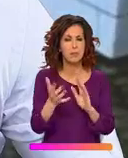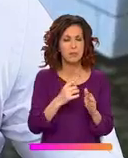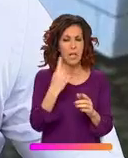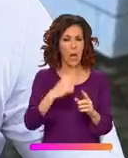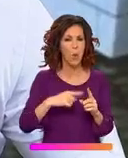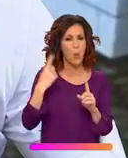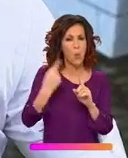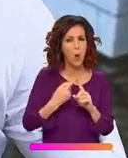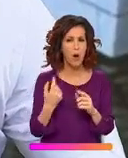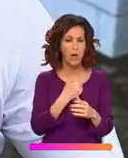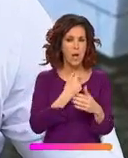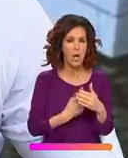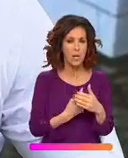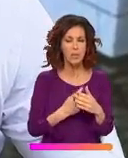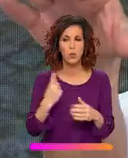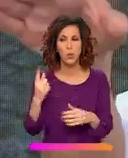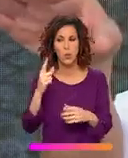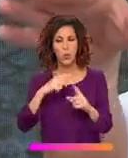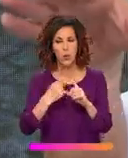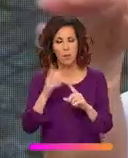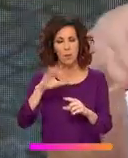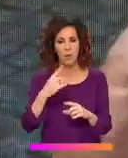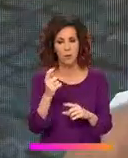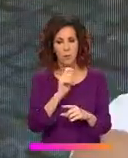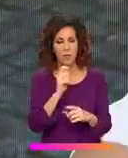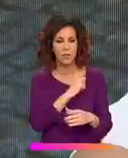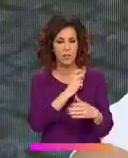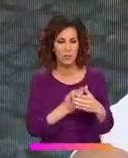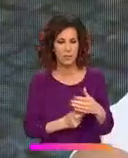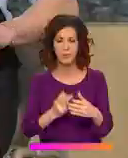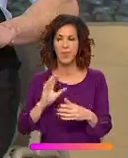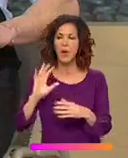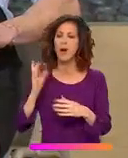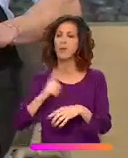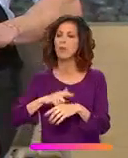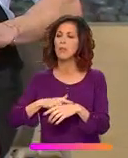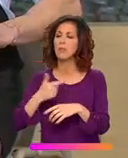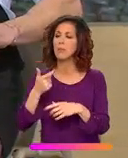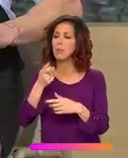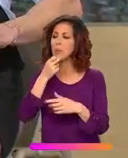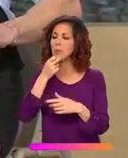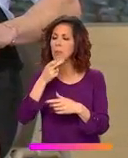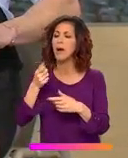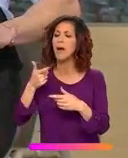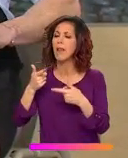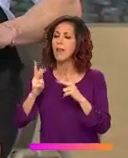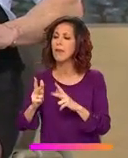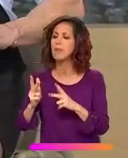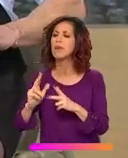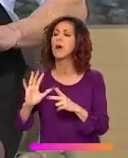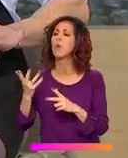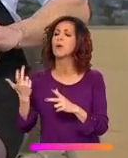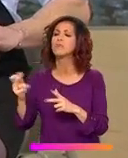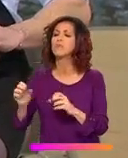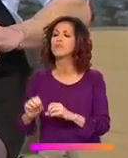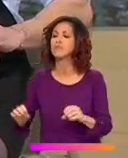um ano, saímos. Um ano e um mês. E há quanto tempo não vai às planadas? Já há muito tempo, porque antes de começar a pandemia eu tive a